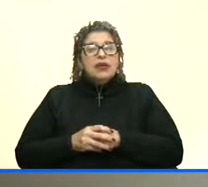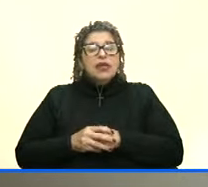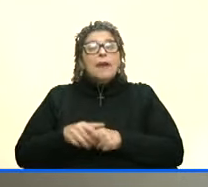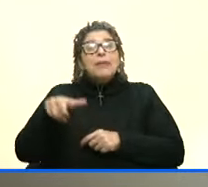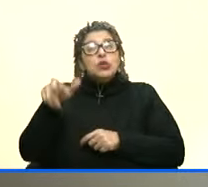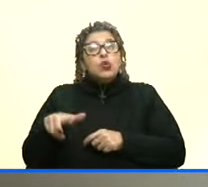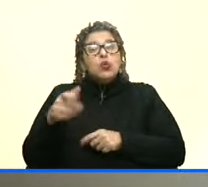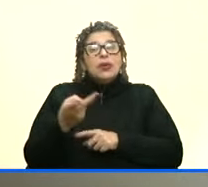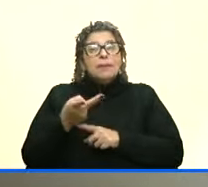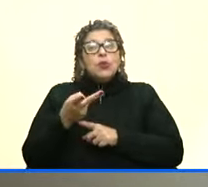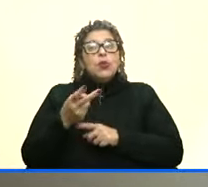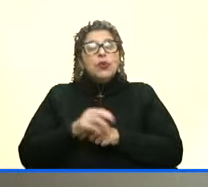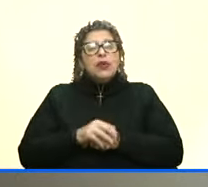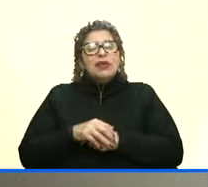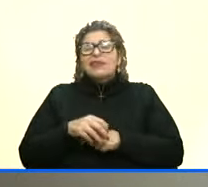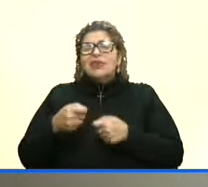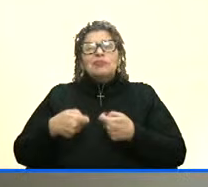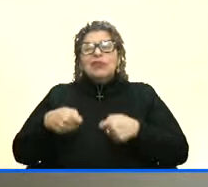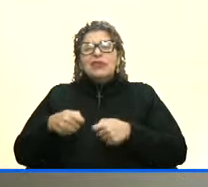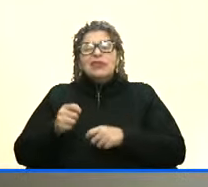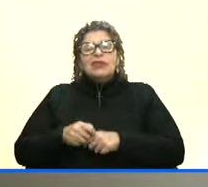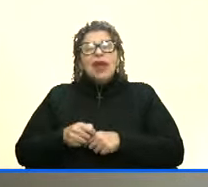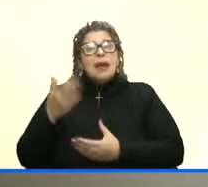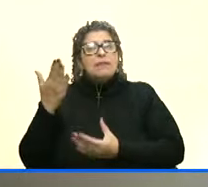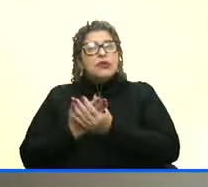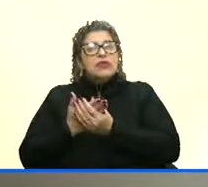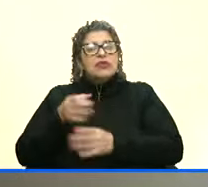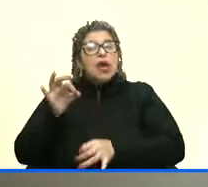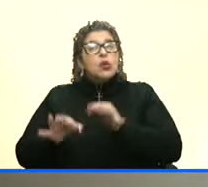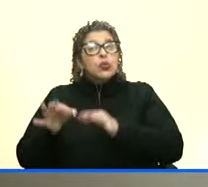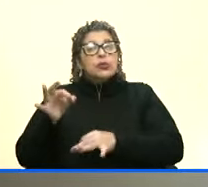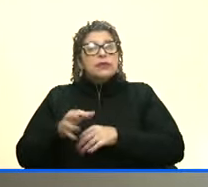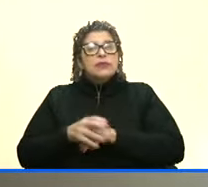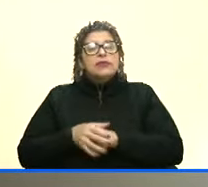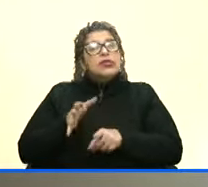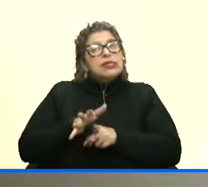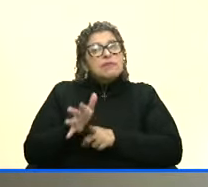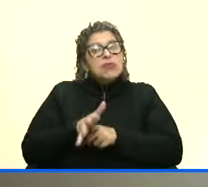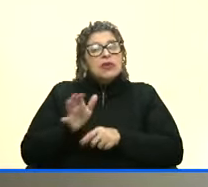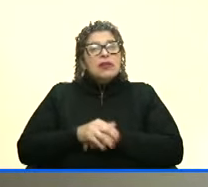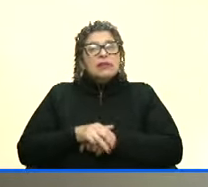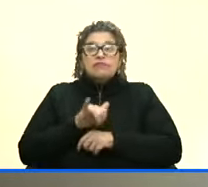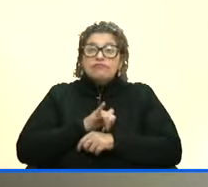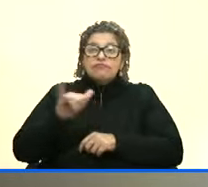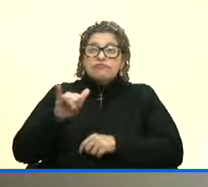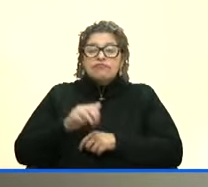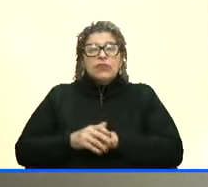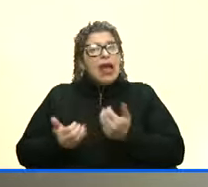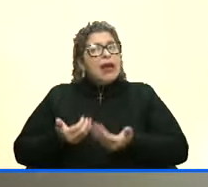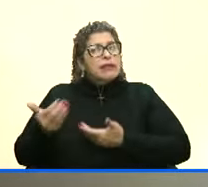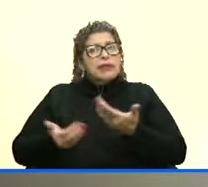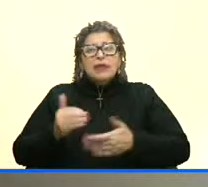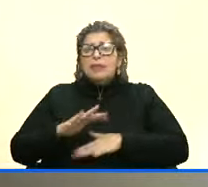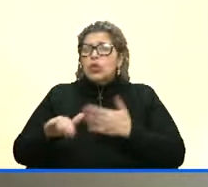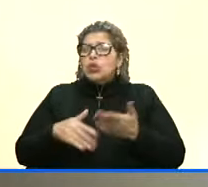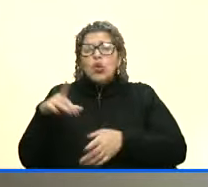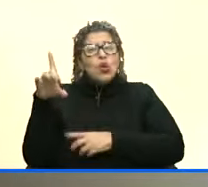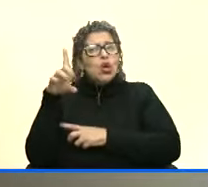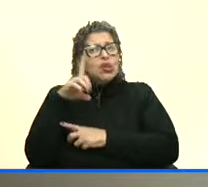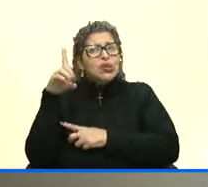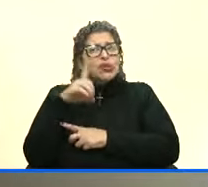sem precisar o ajuizamento de demandas. E, E eu queria dizer a vocês que nós atendemos todos os